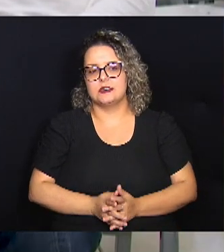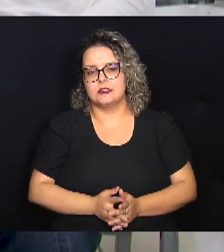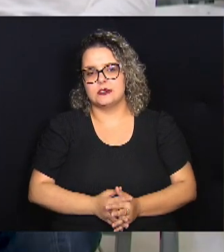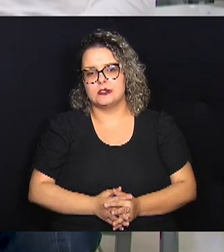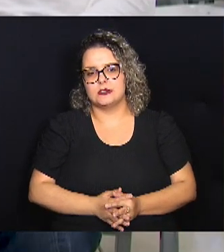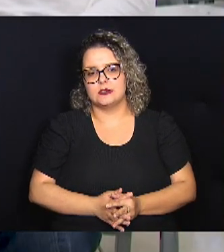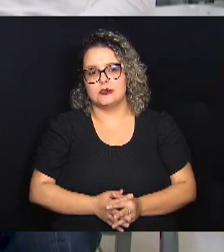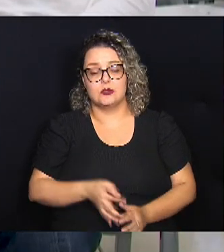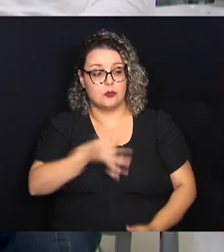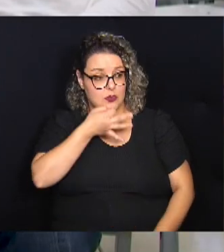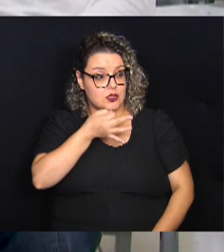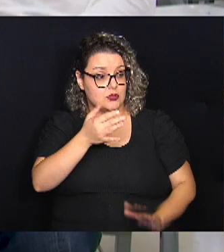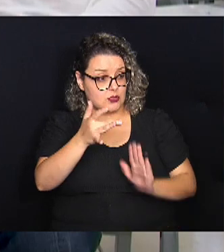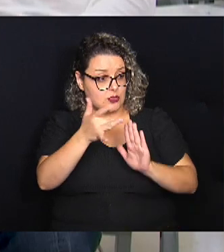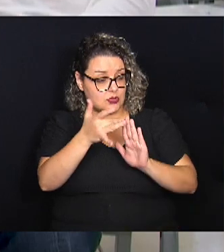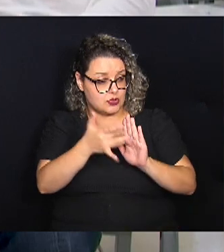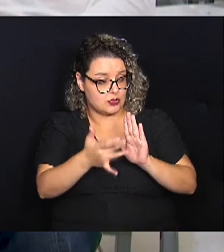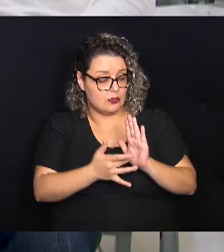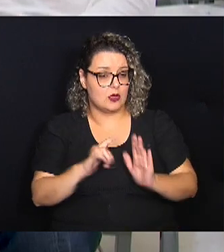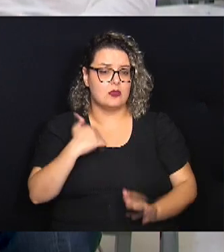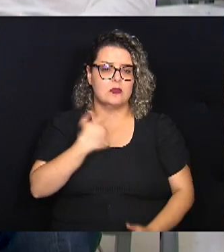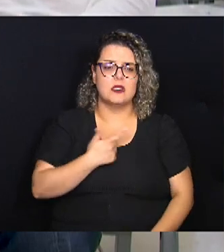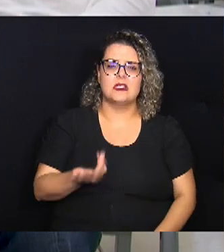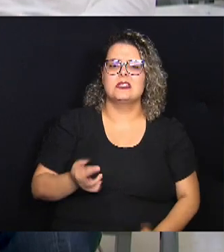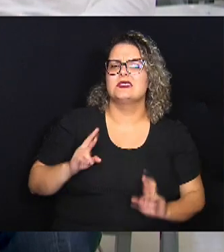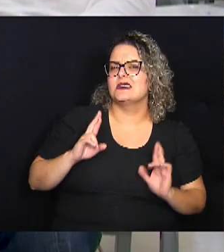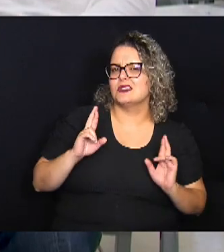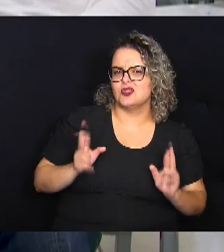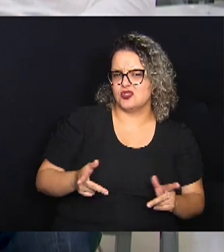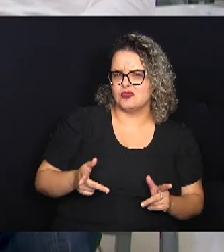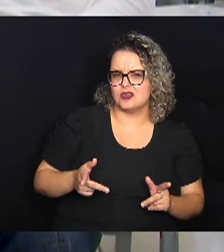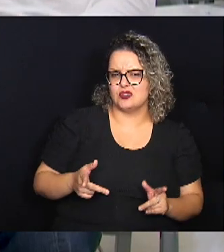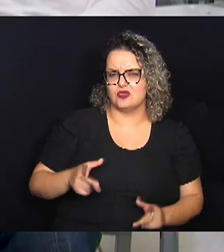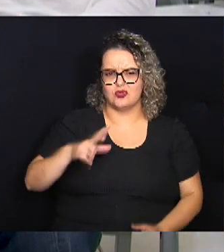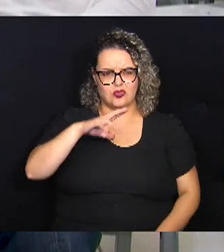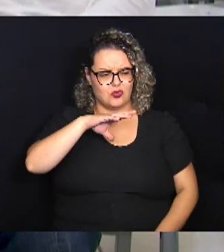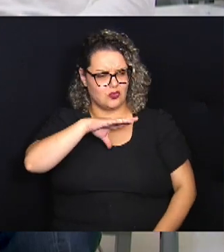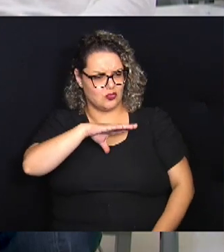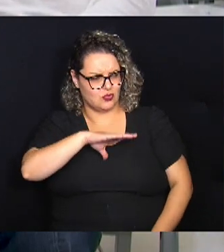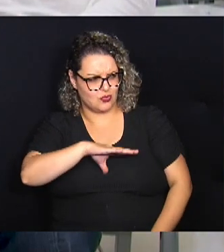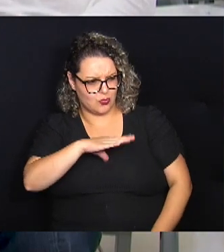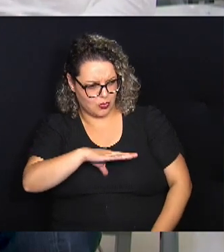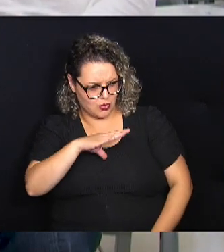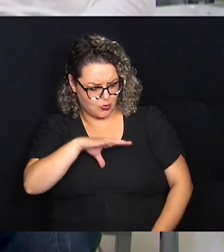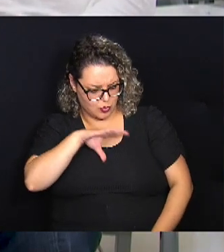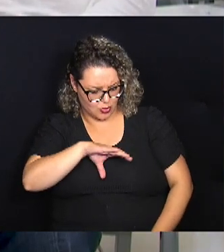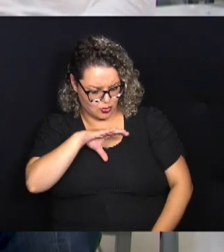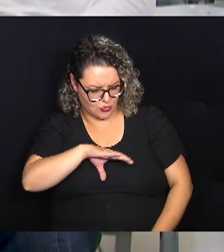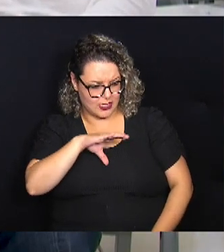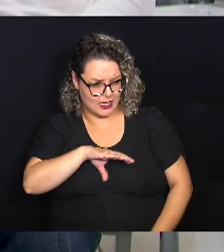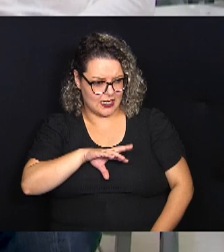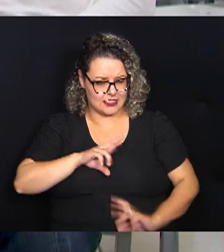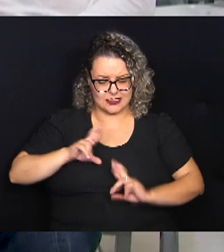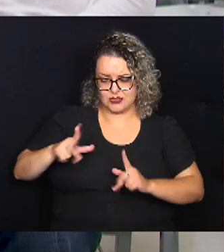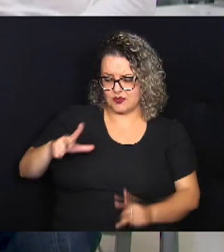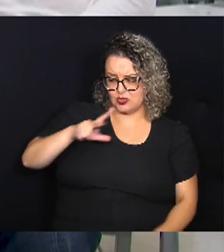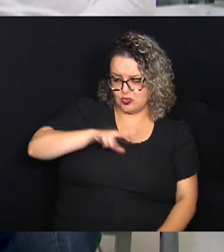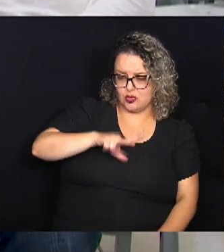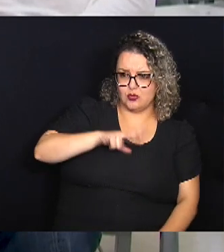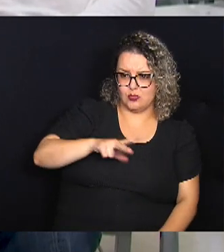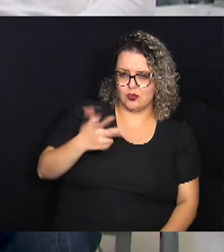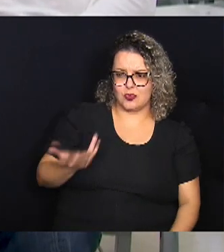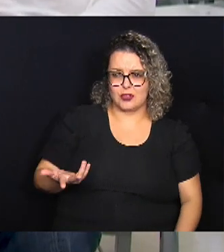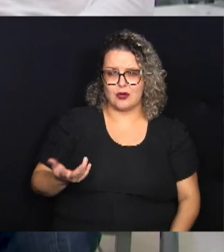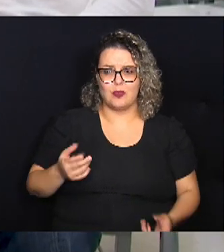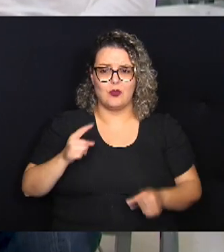uma sugestão de pauta para a gente aí, essa diferença do português de Portugal para o português brasileiro, né? Sim,